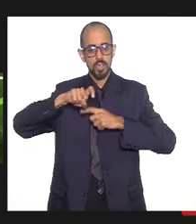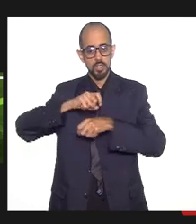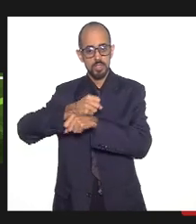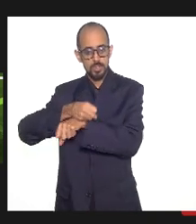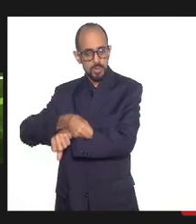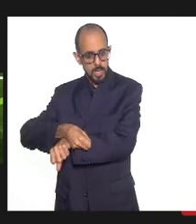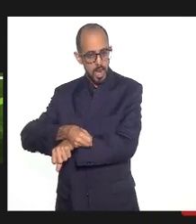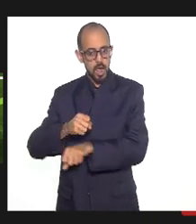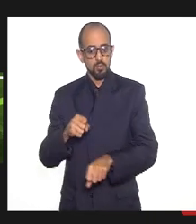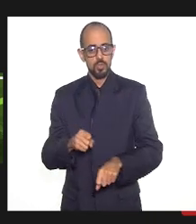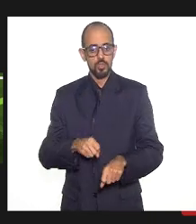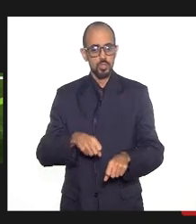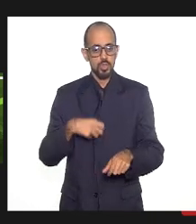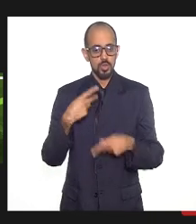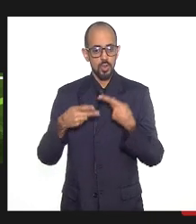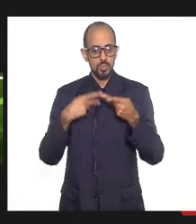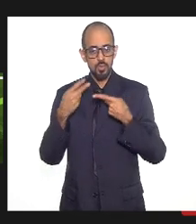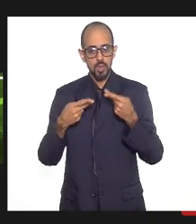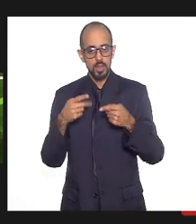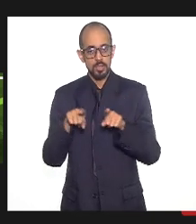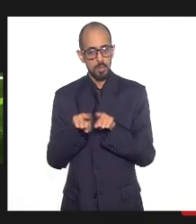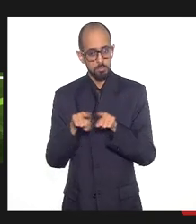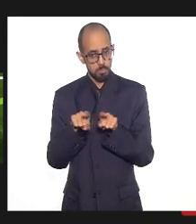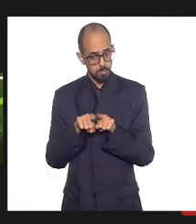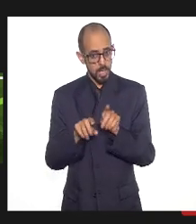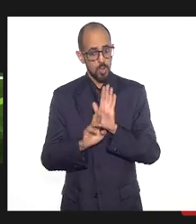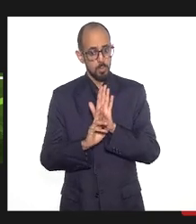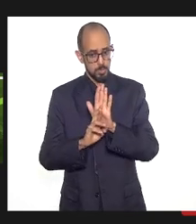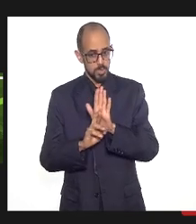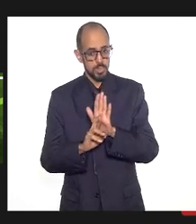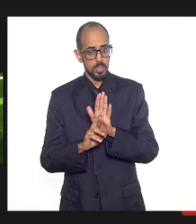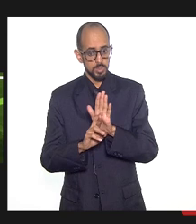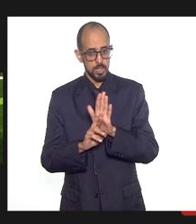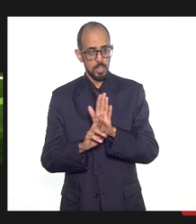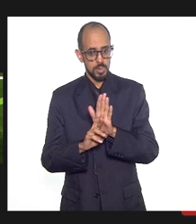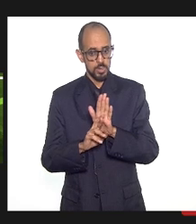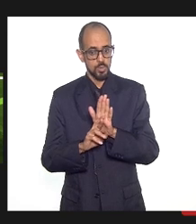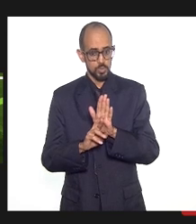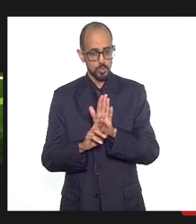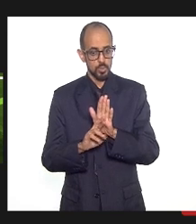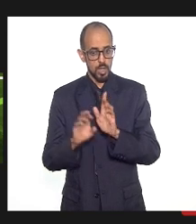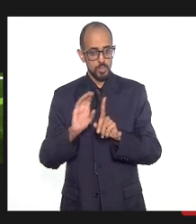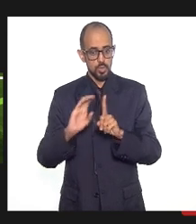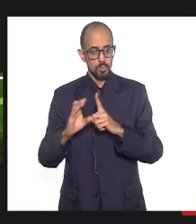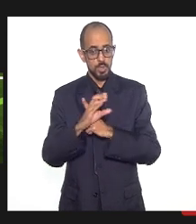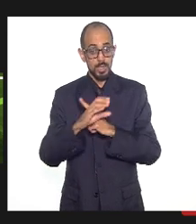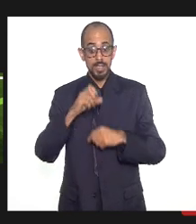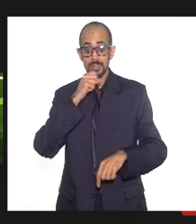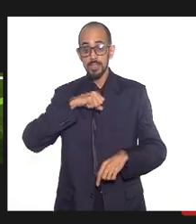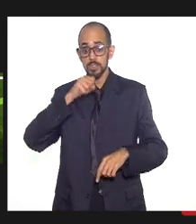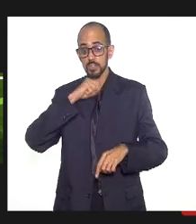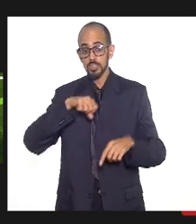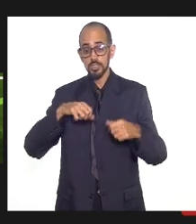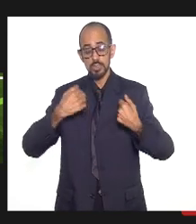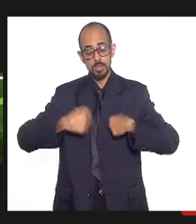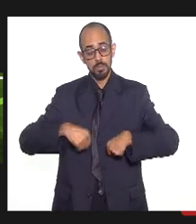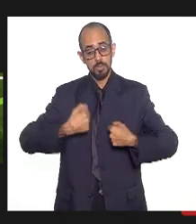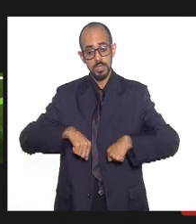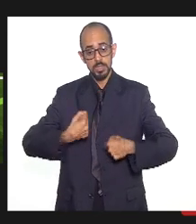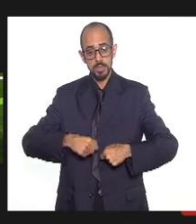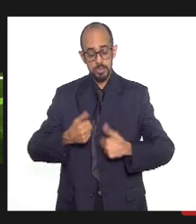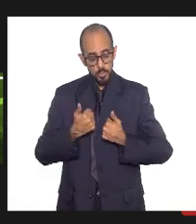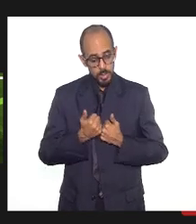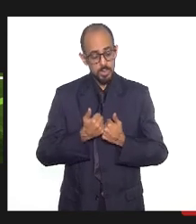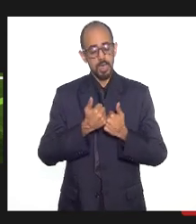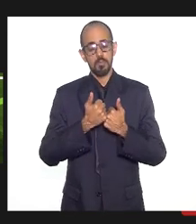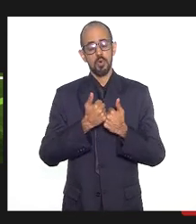falando pela comunidade quilombola, mas as comunidades tradicionais precisam muito desse apoio,